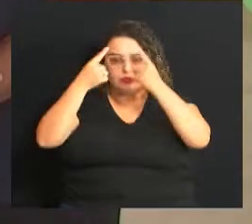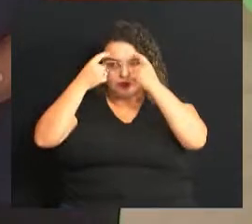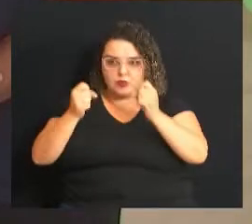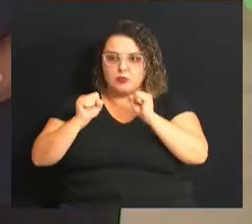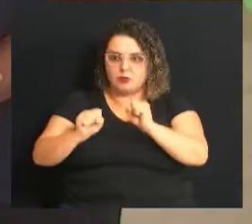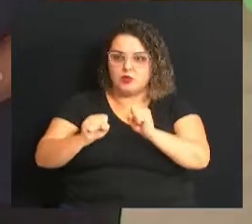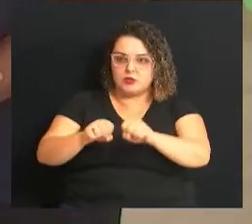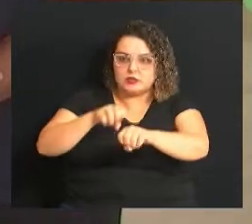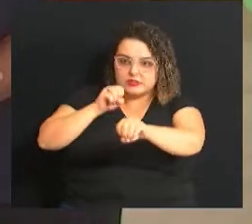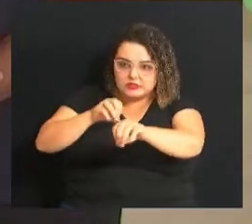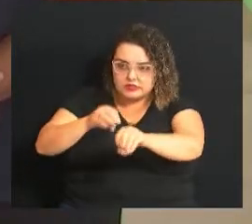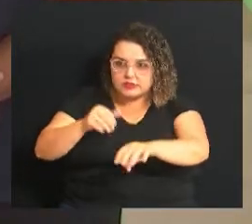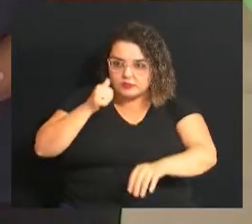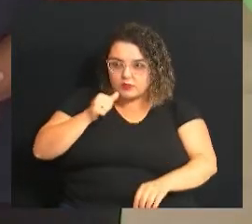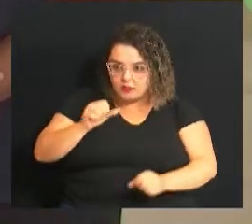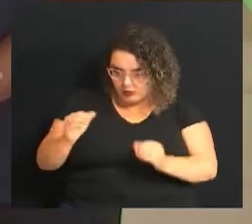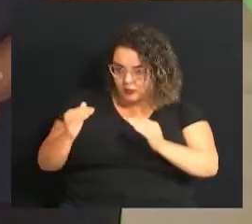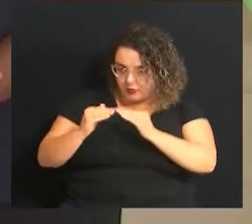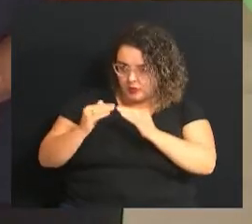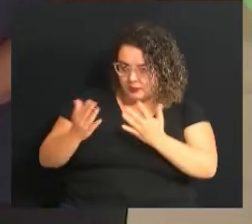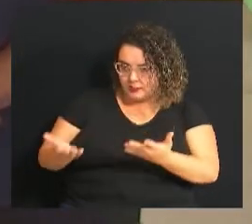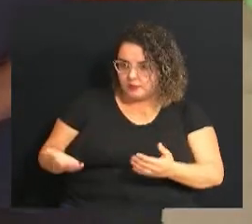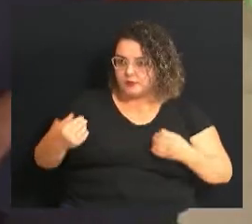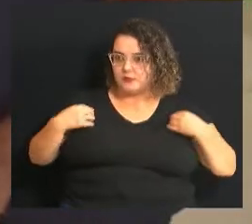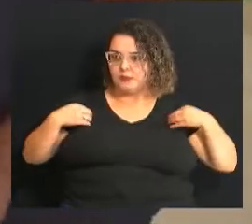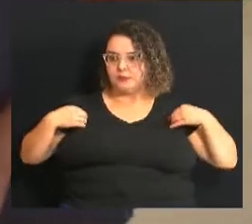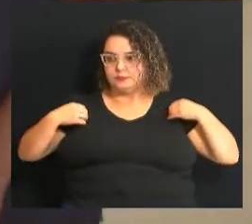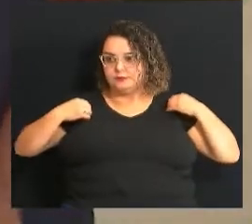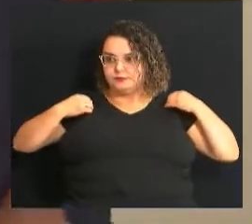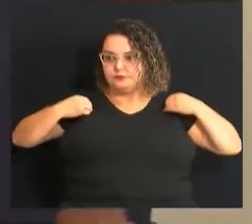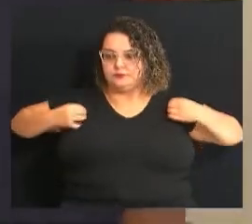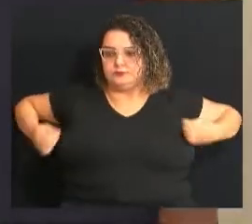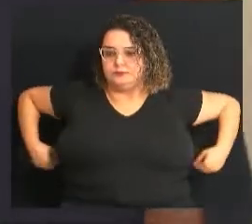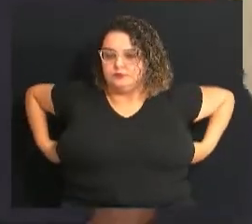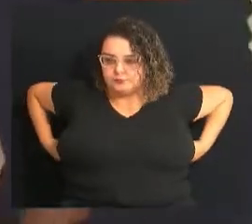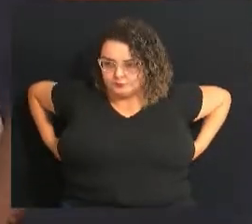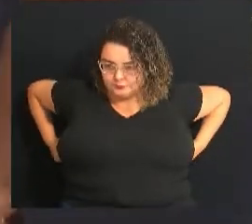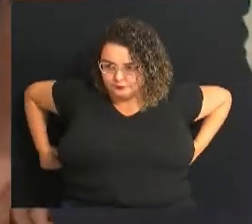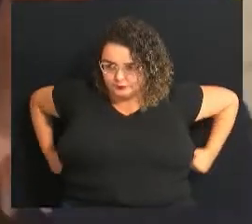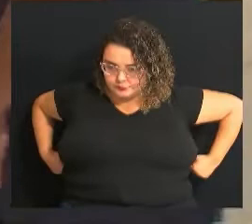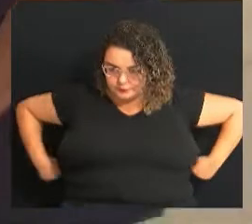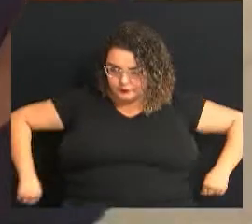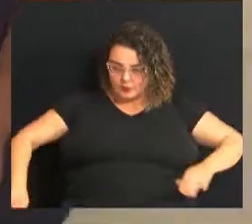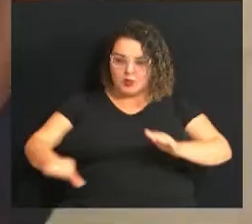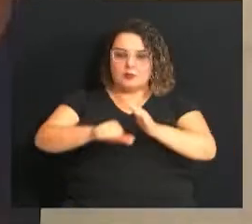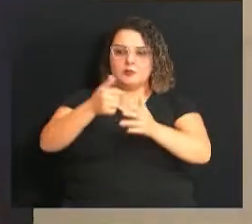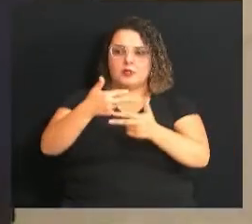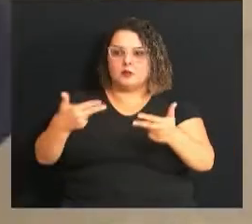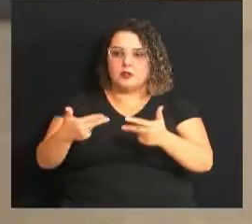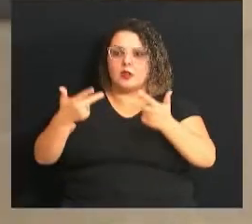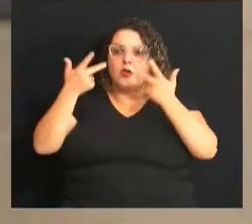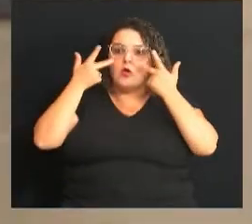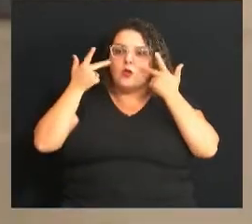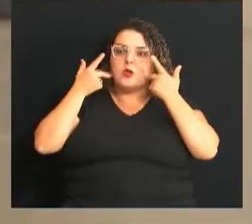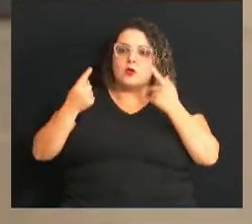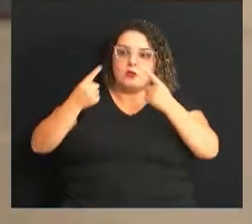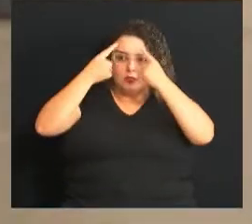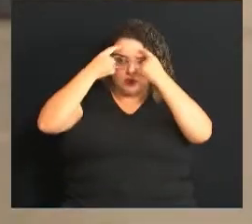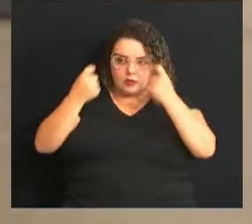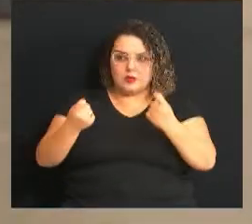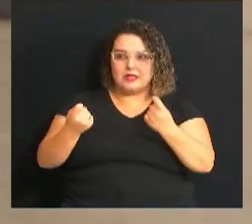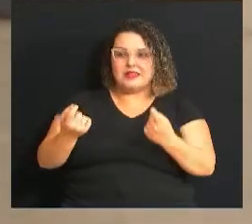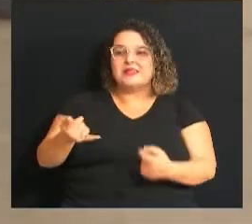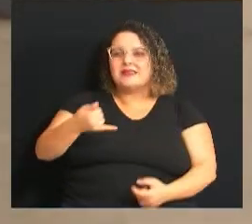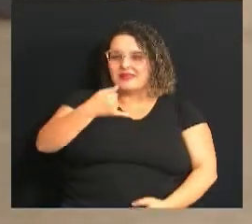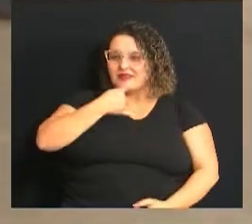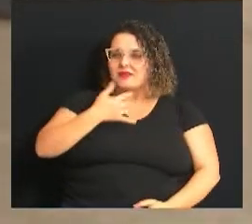mulher? Vamos lá? Vamos lá. Bom, primeiramente, uma coisa muito comum na violência contra a mulher, infelizmente, é a